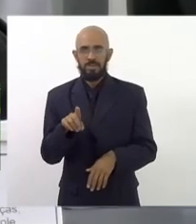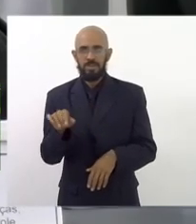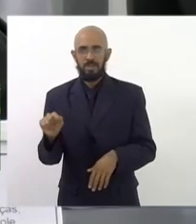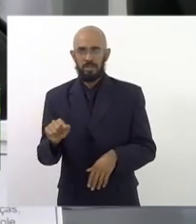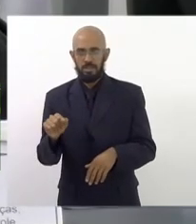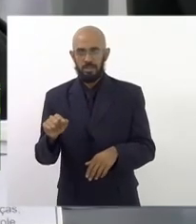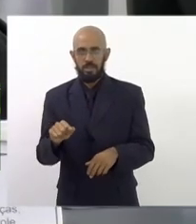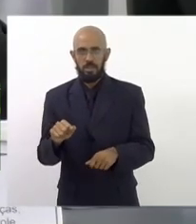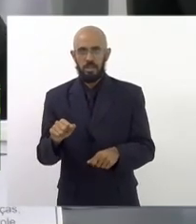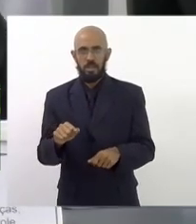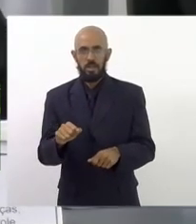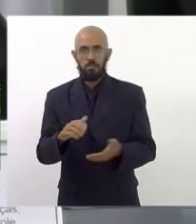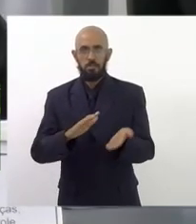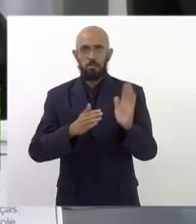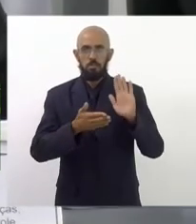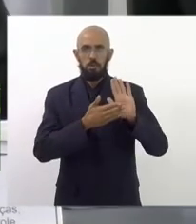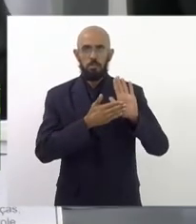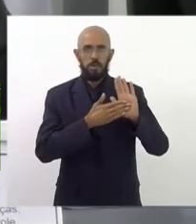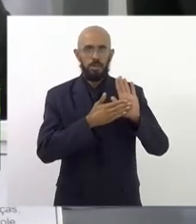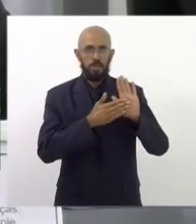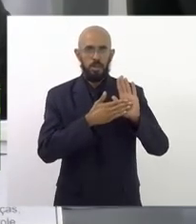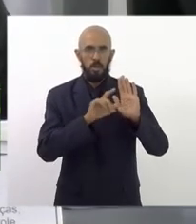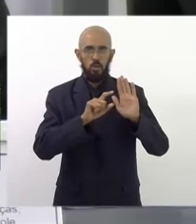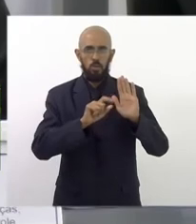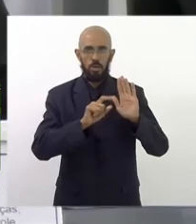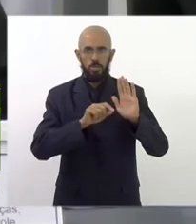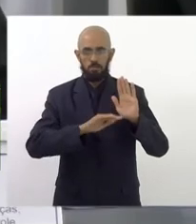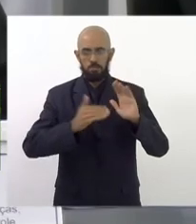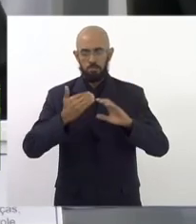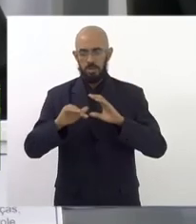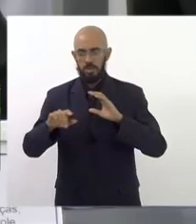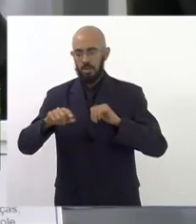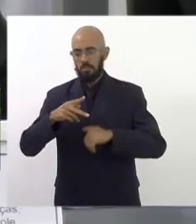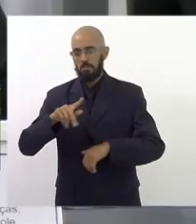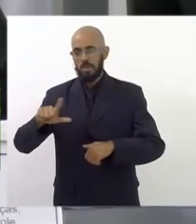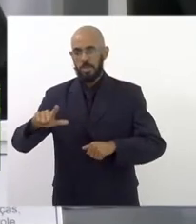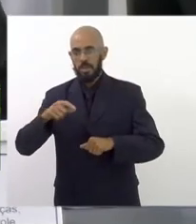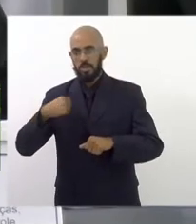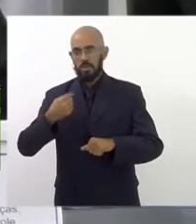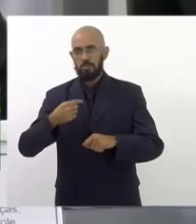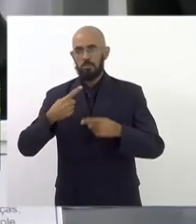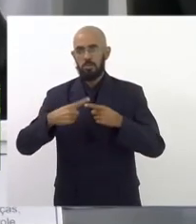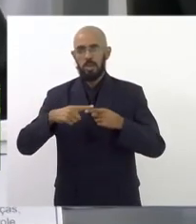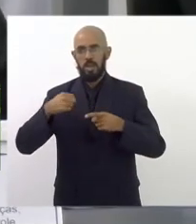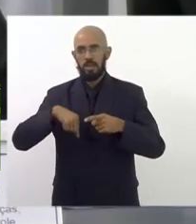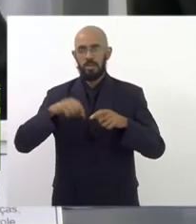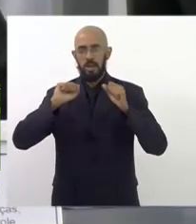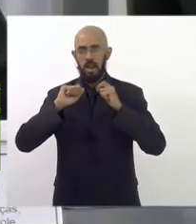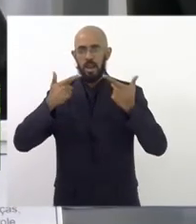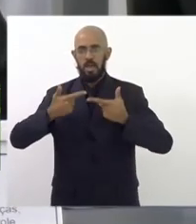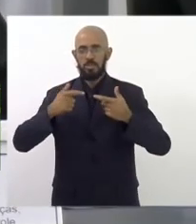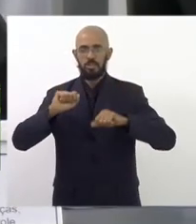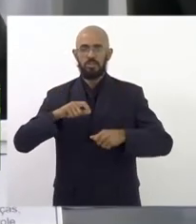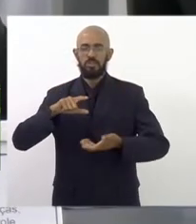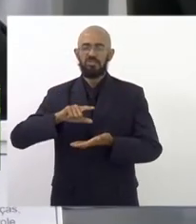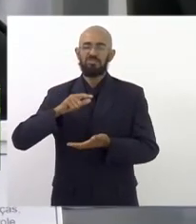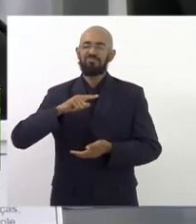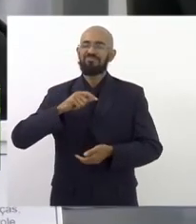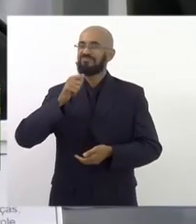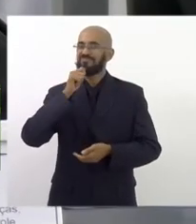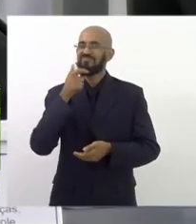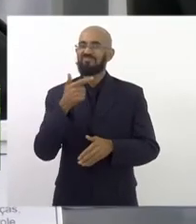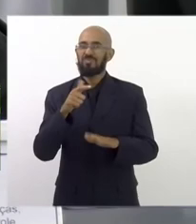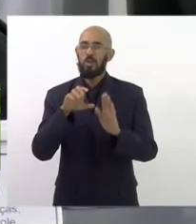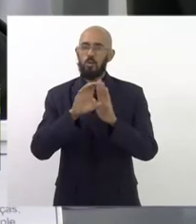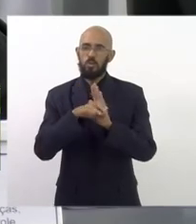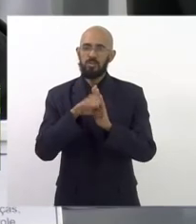projeto de lei, visto que o que a gente tem na casa ainda tem esses conceitos mais vagos e menos precisos.